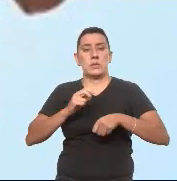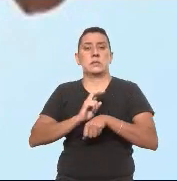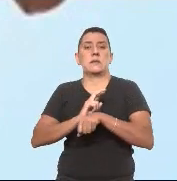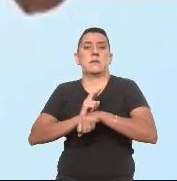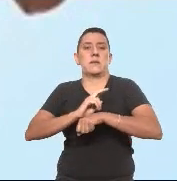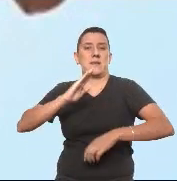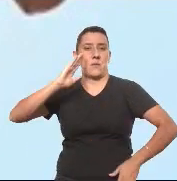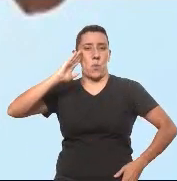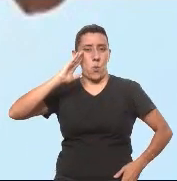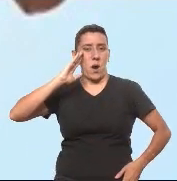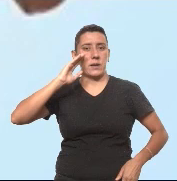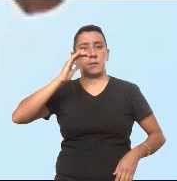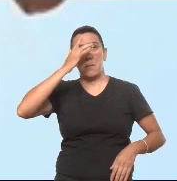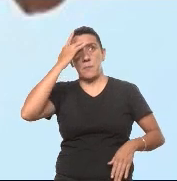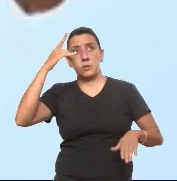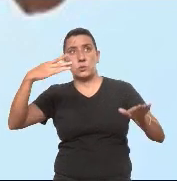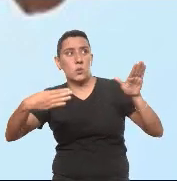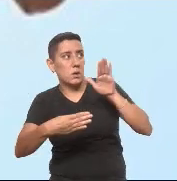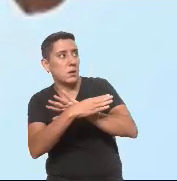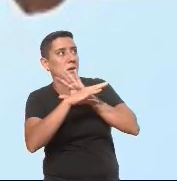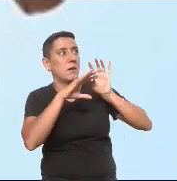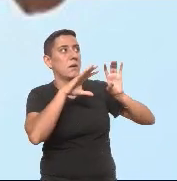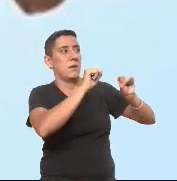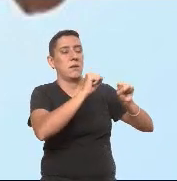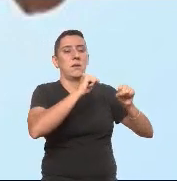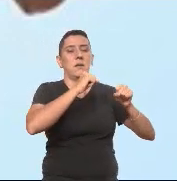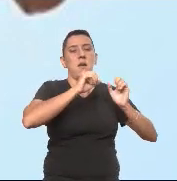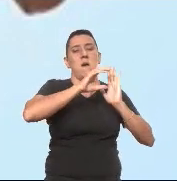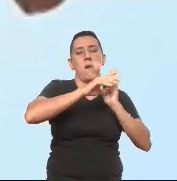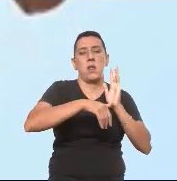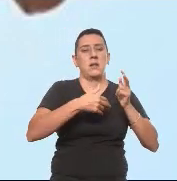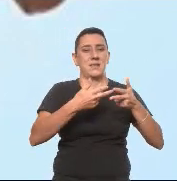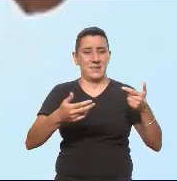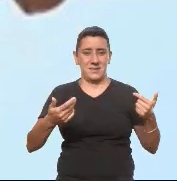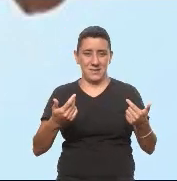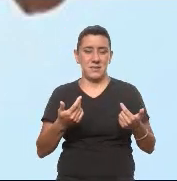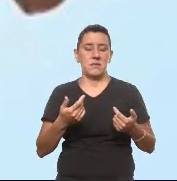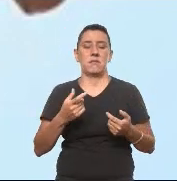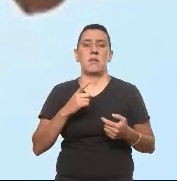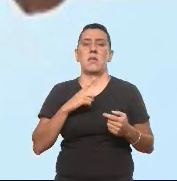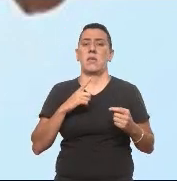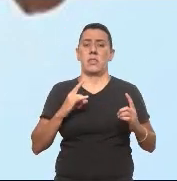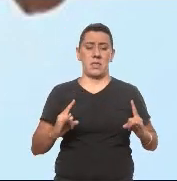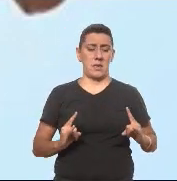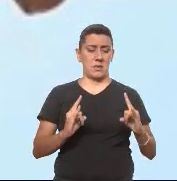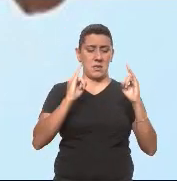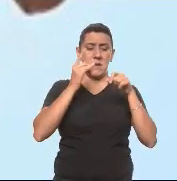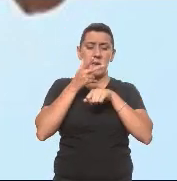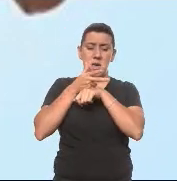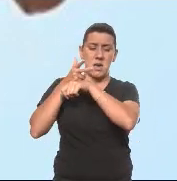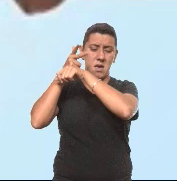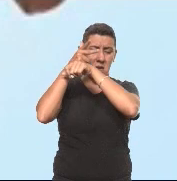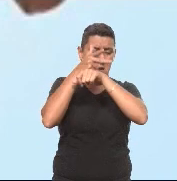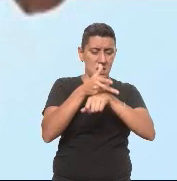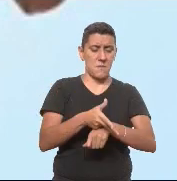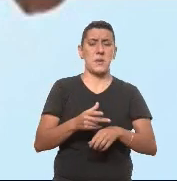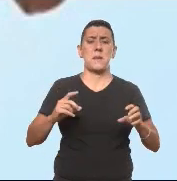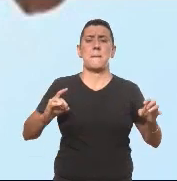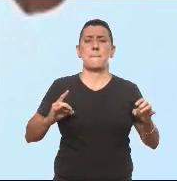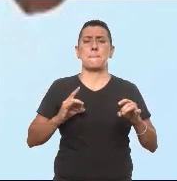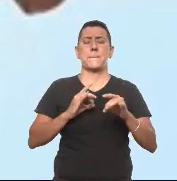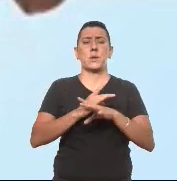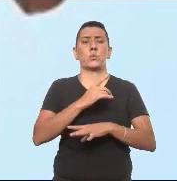horas para ver se alguém tentou entrar alguém Tentando invadir algum prédio aqui é um exemplo de inclusão que no mar bom